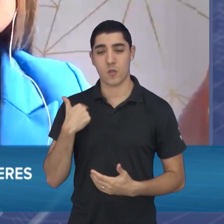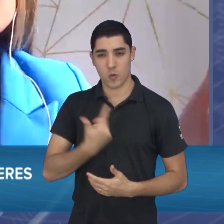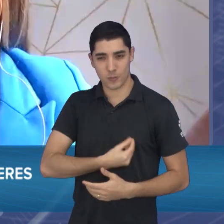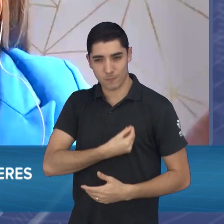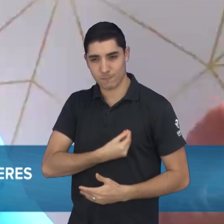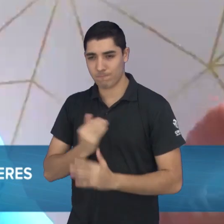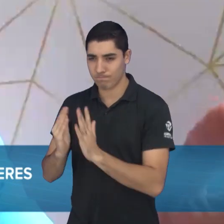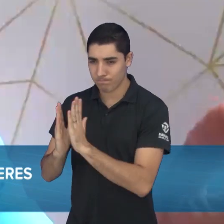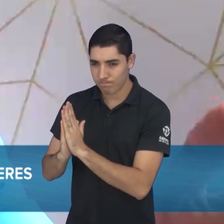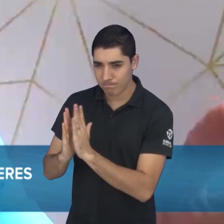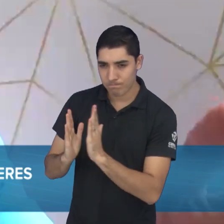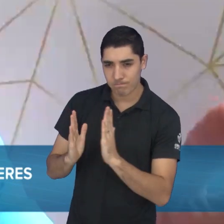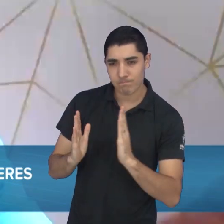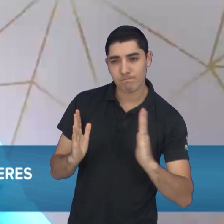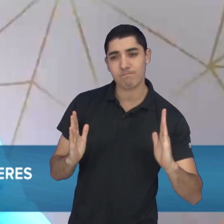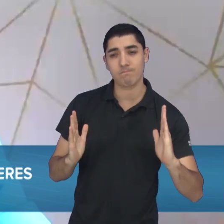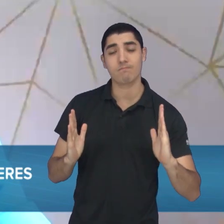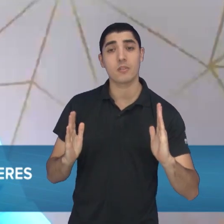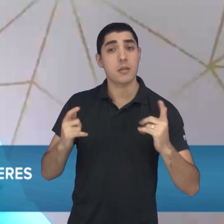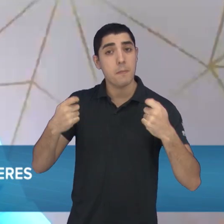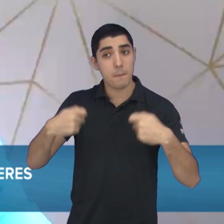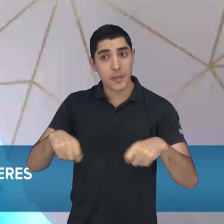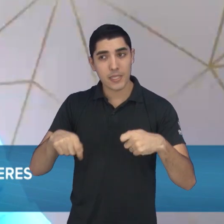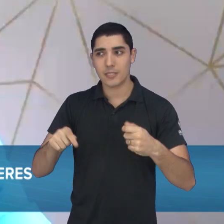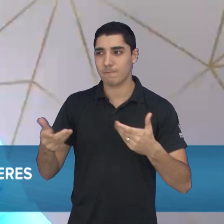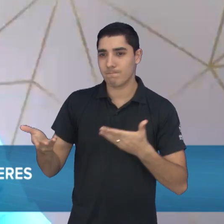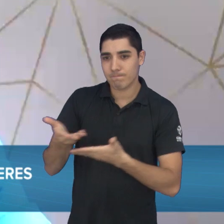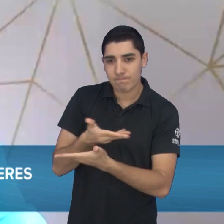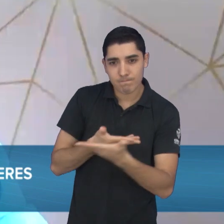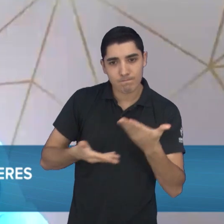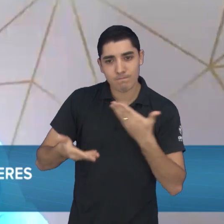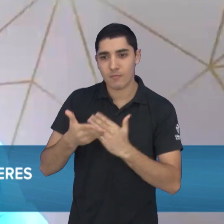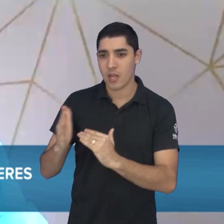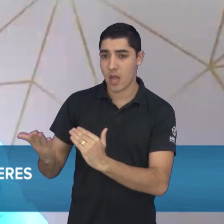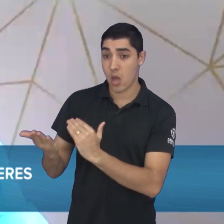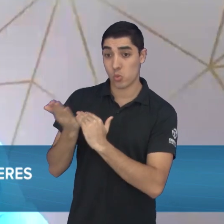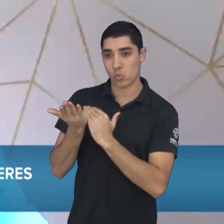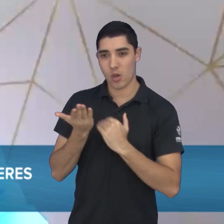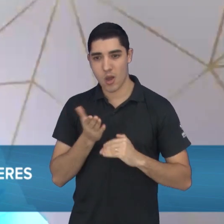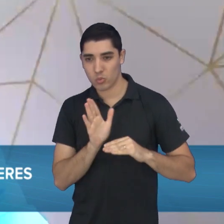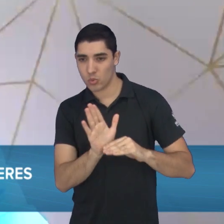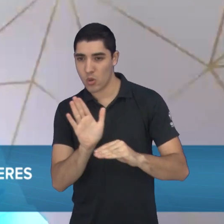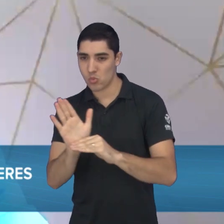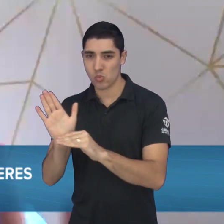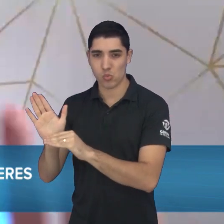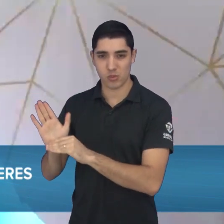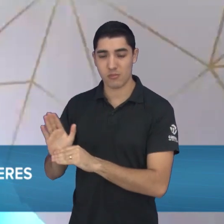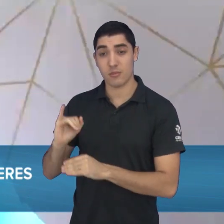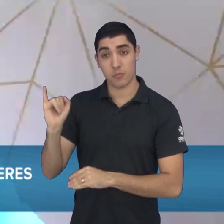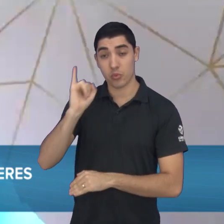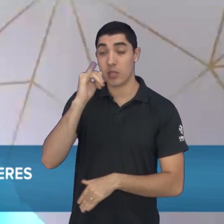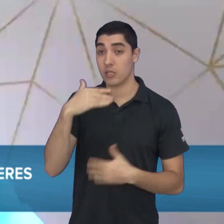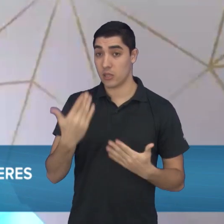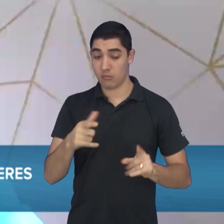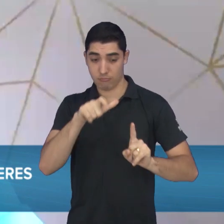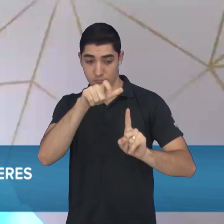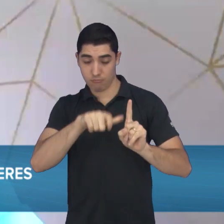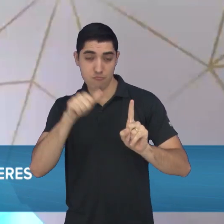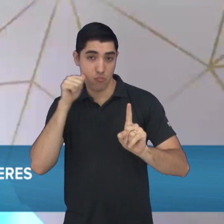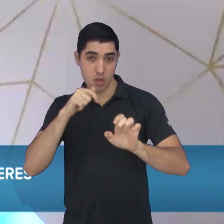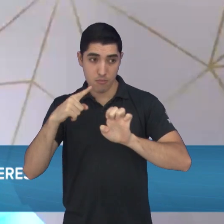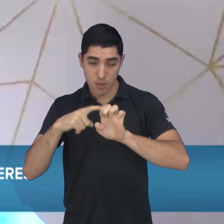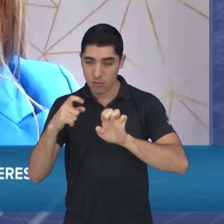são muito parecidos, não é verdade? Quando o bairro muda a casa, mas os dilemas da mulher empreendedora, eles são